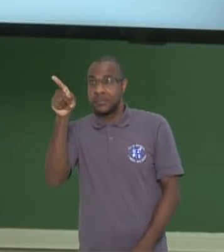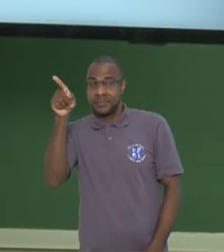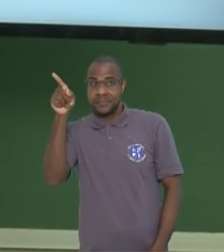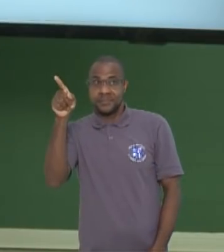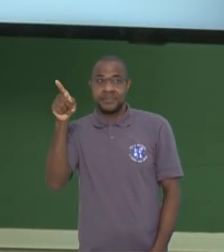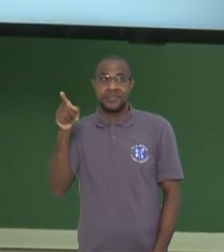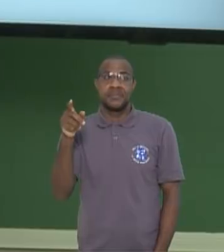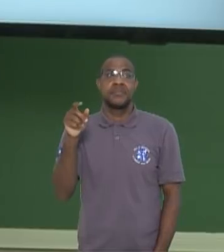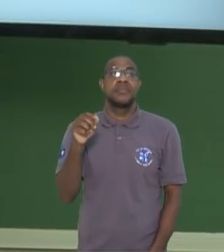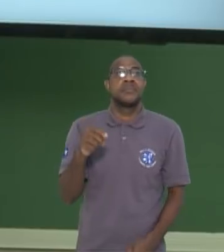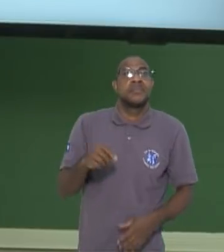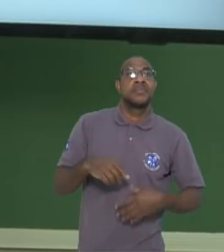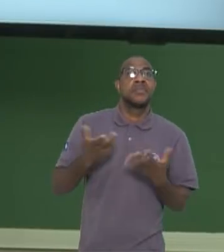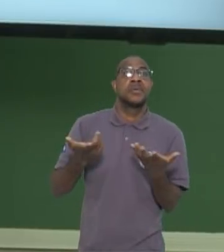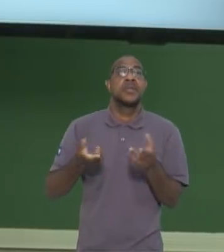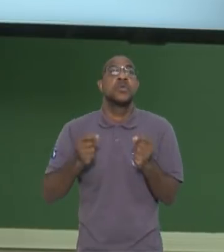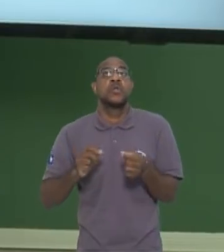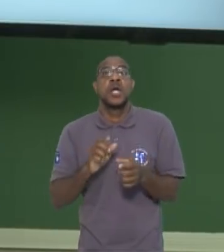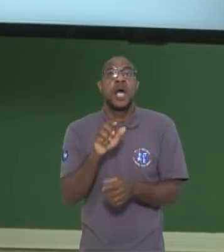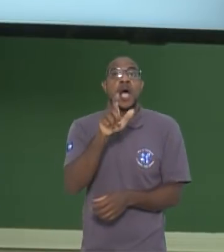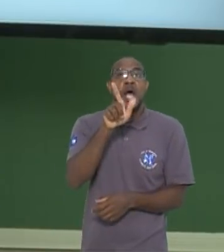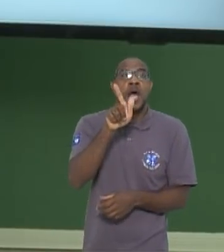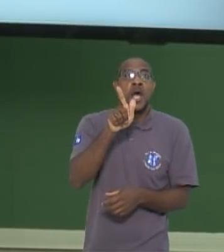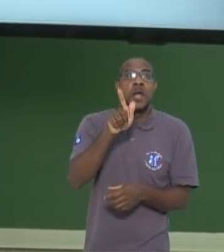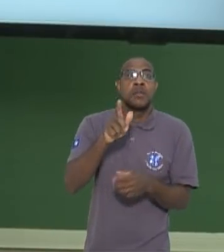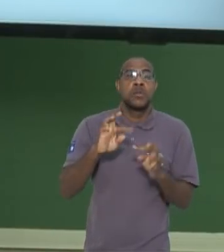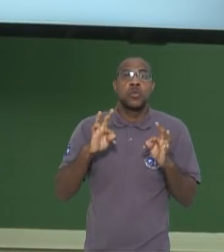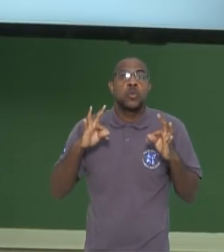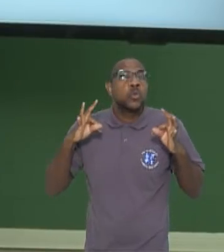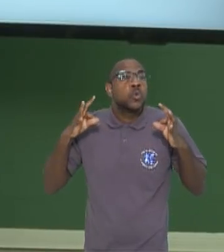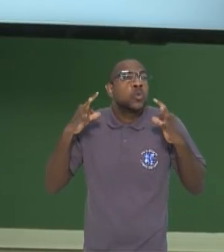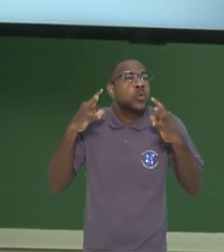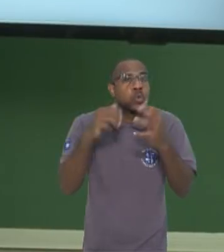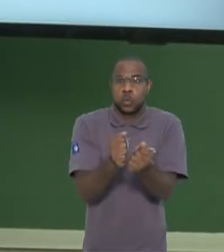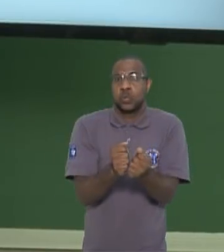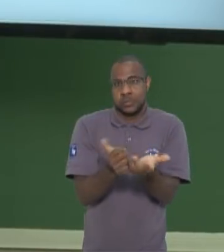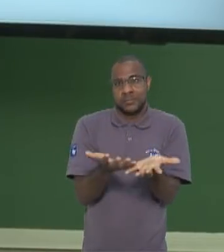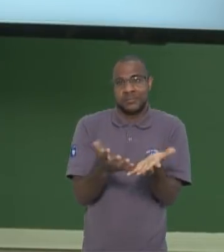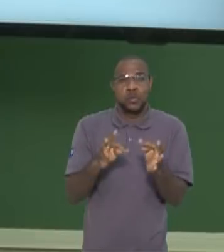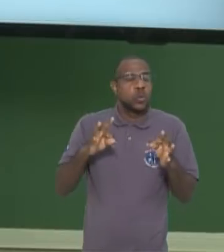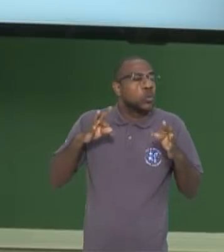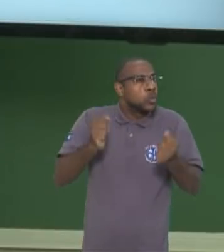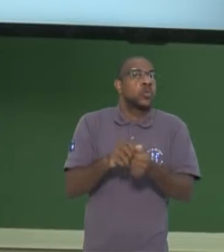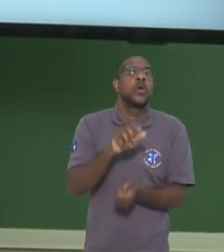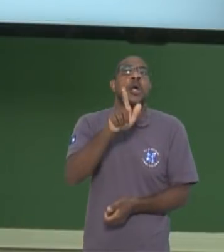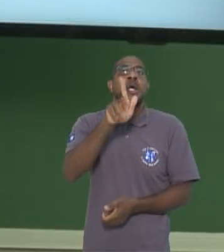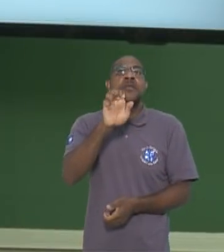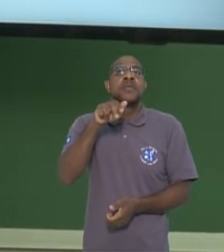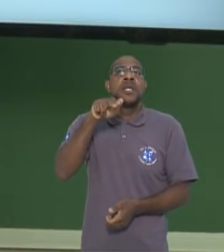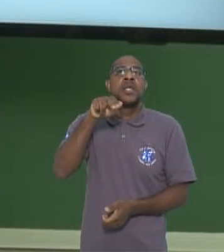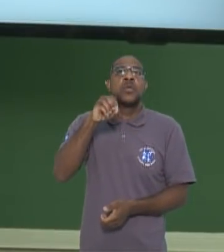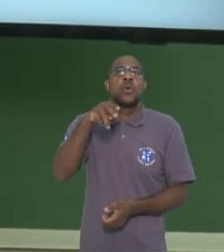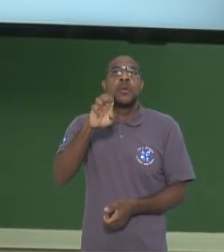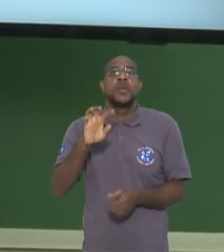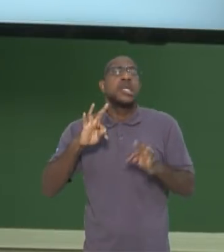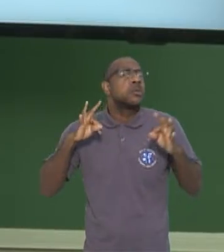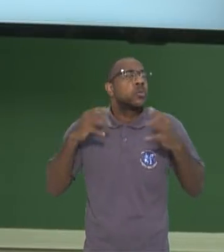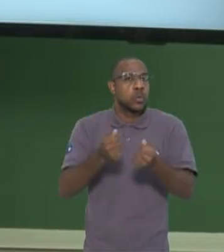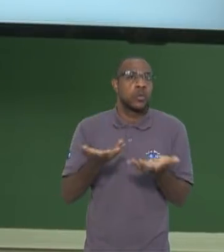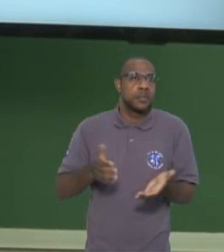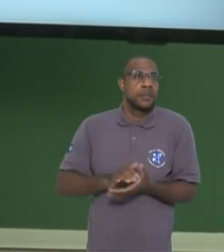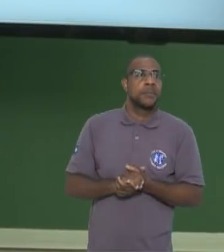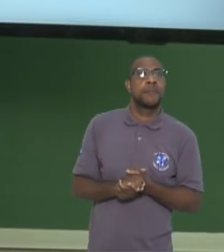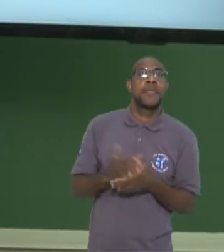fala de triploidia, eu tô falando do genoma inteiro, que seria a planta 3N, que eu dei o exemplo lá, ok? É o caso, então, trissomia.